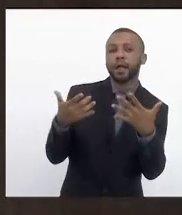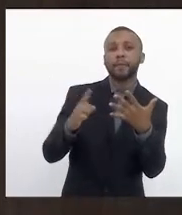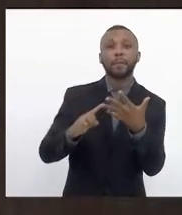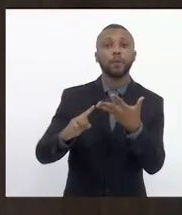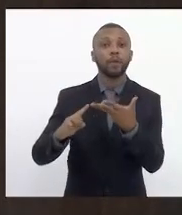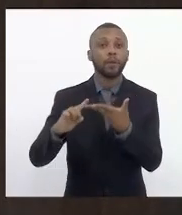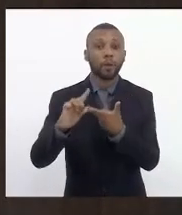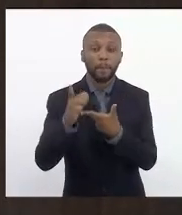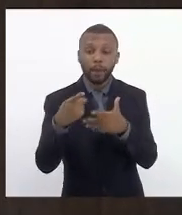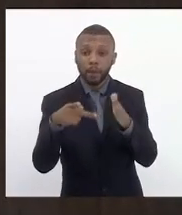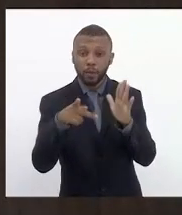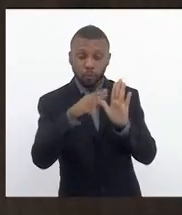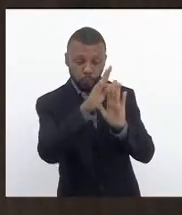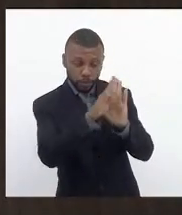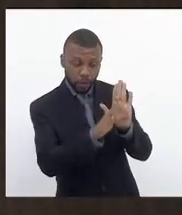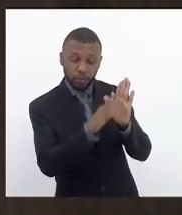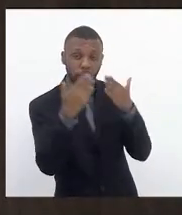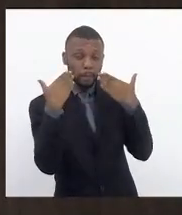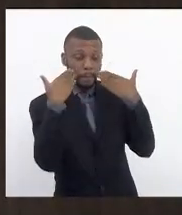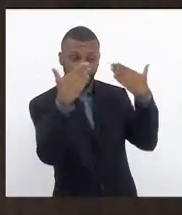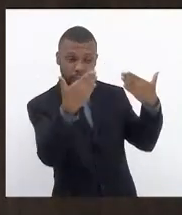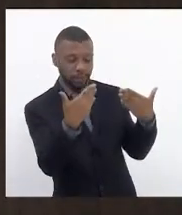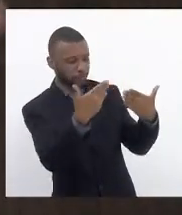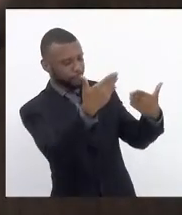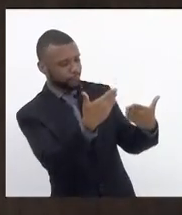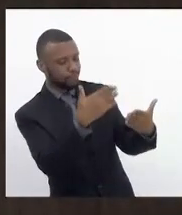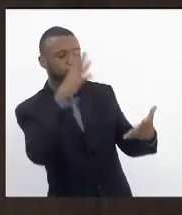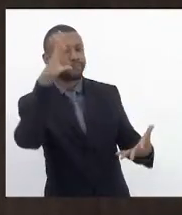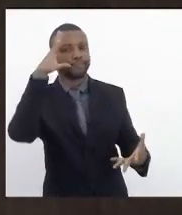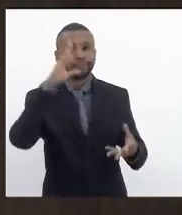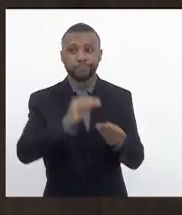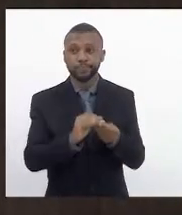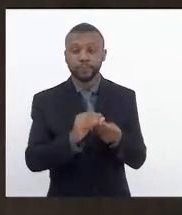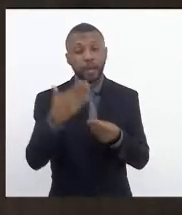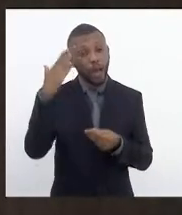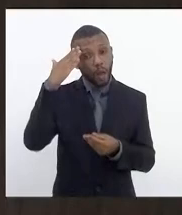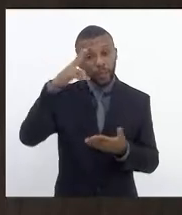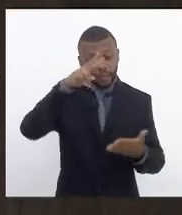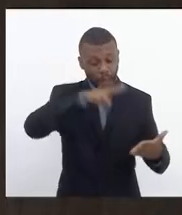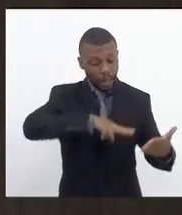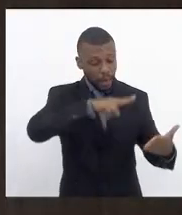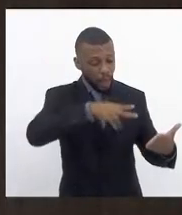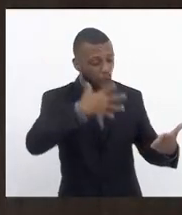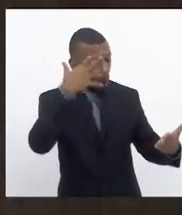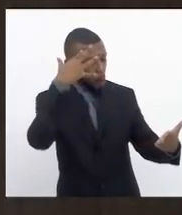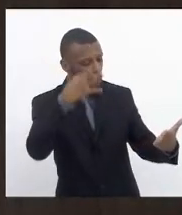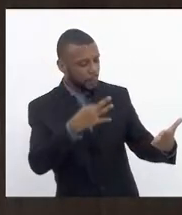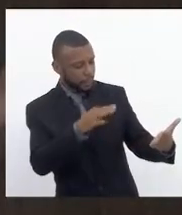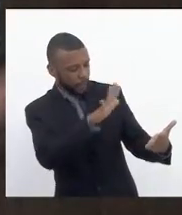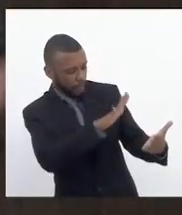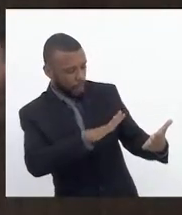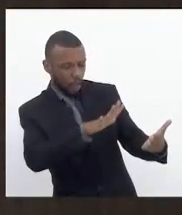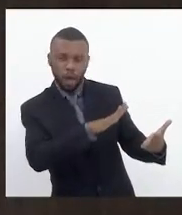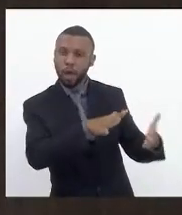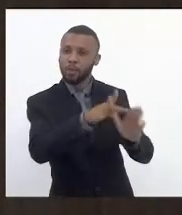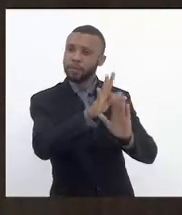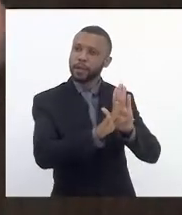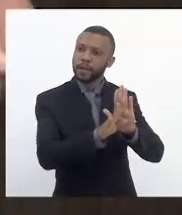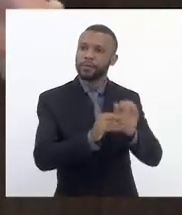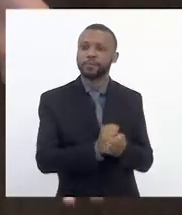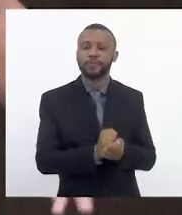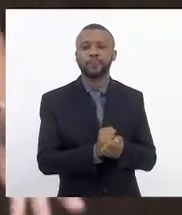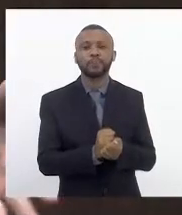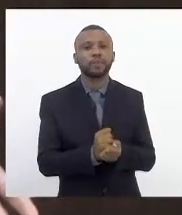pela própria apresentação do texto É eu sei ler e interpretar e sei